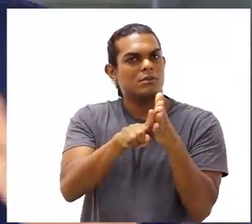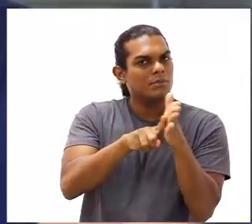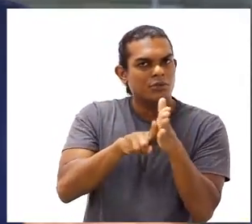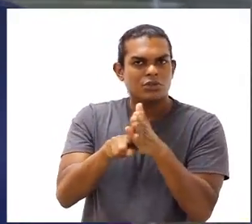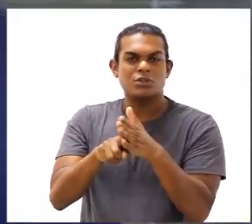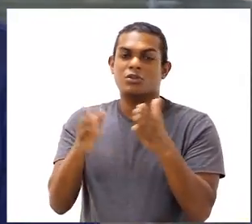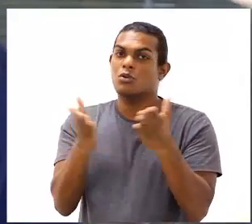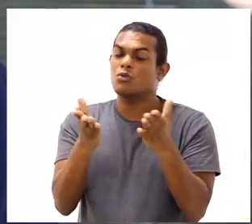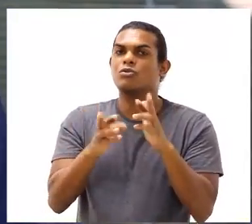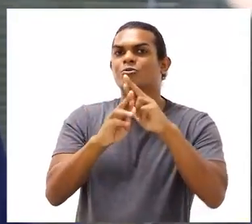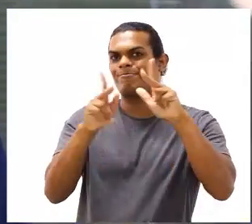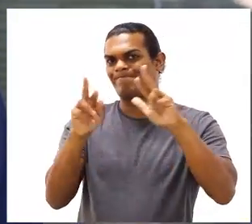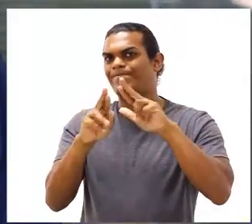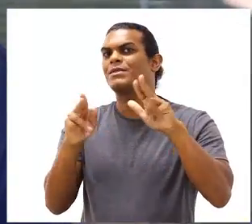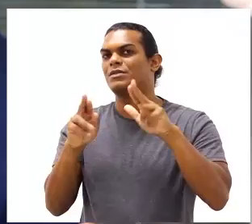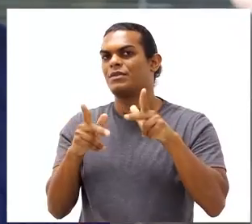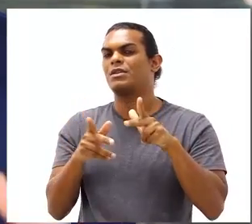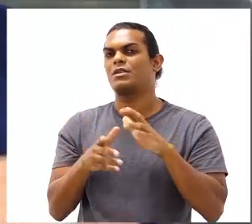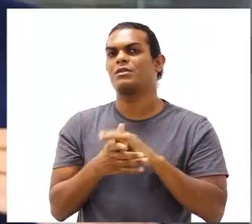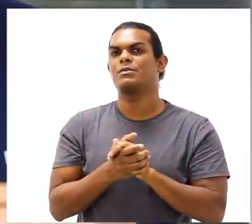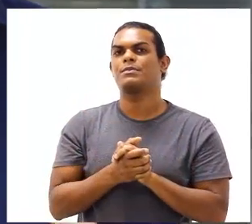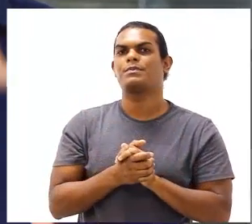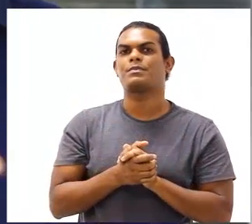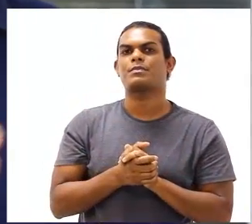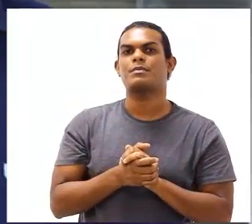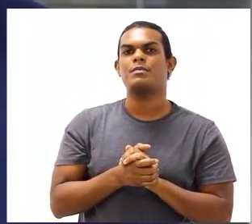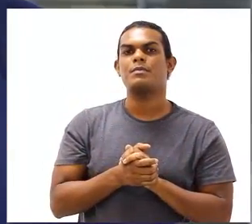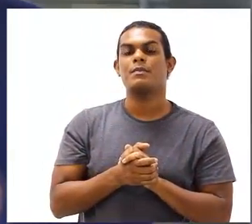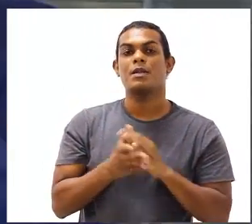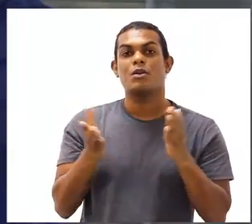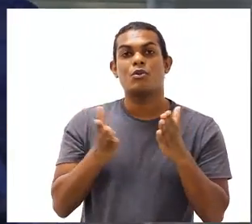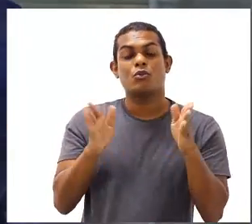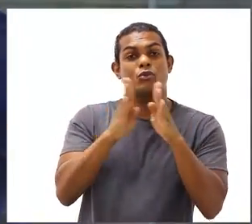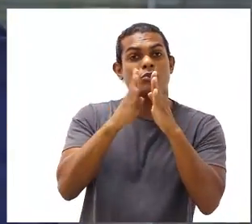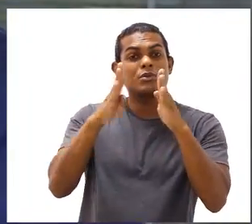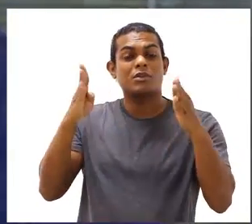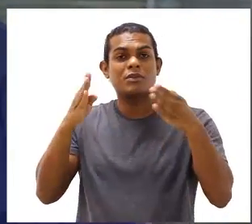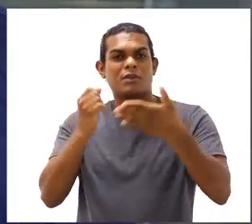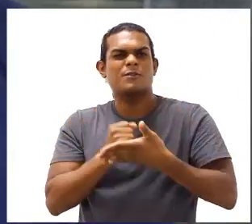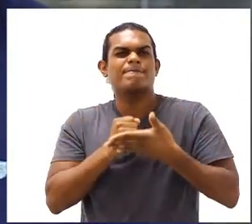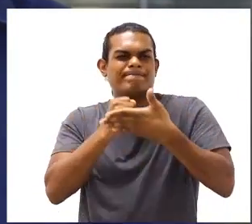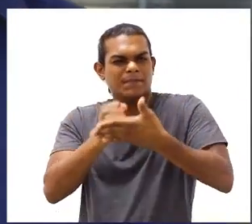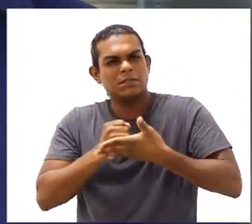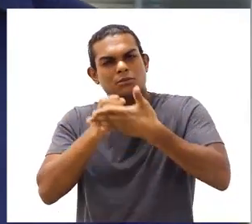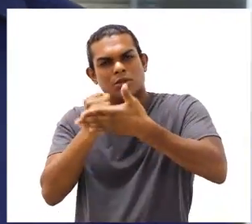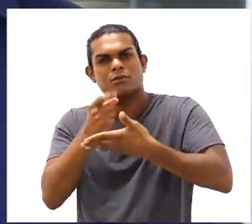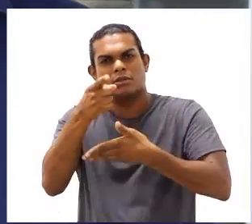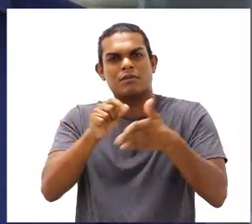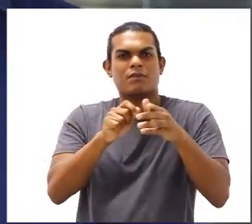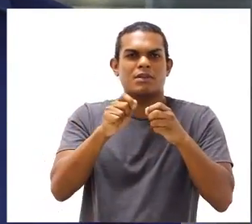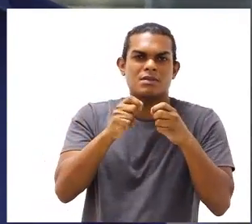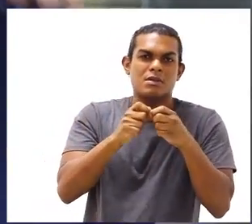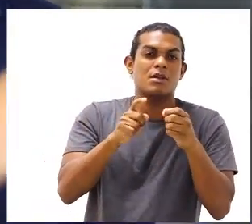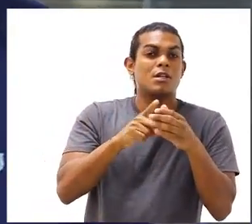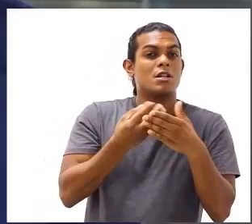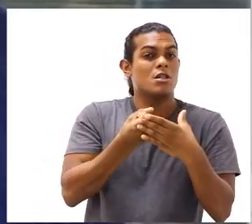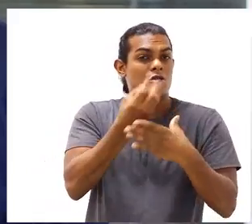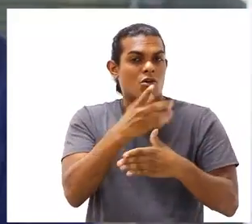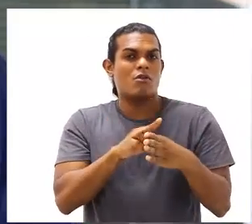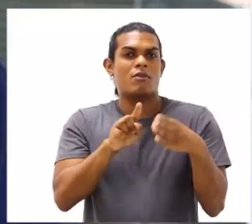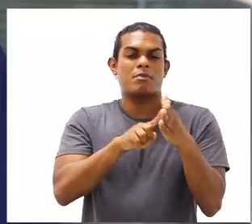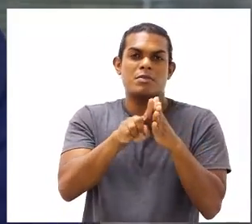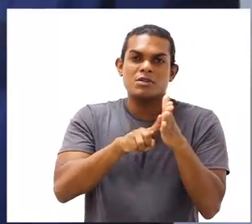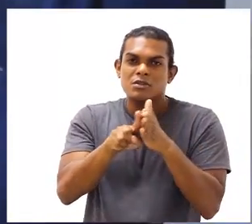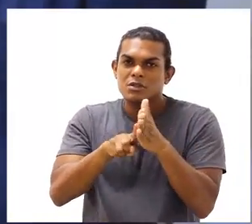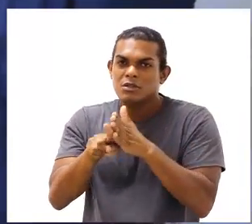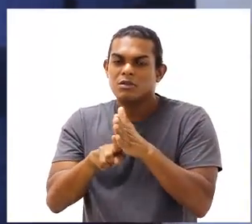ele é muito mais proativo. Ele vai estimular você a fazer pesquisas inovadoras, né? Identificar